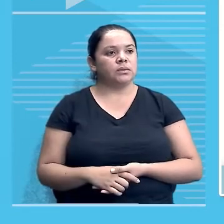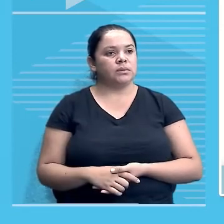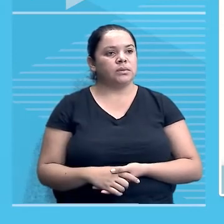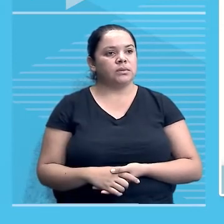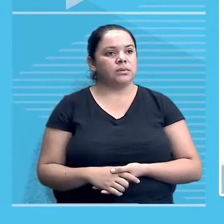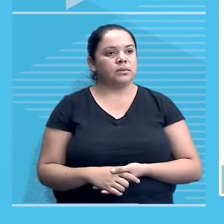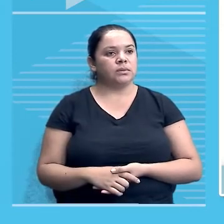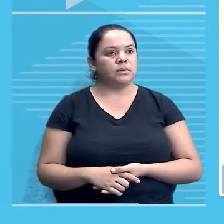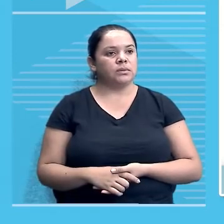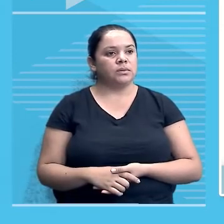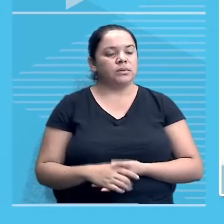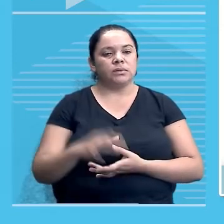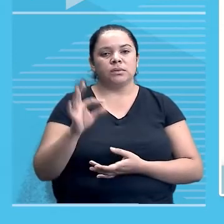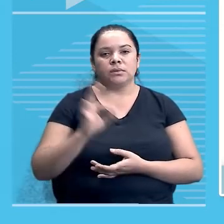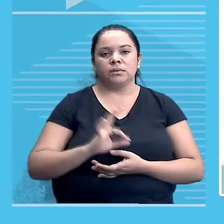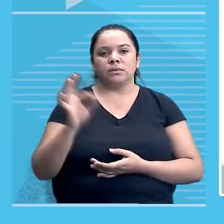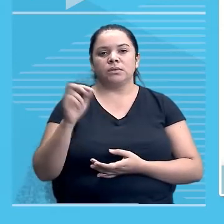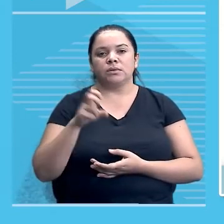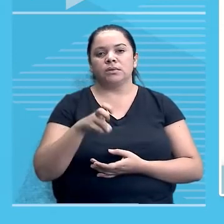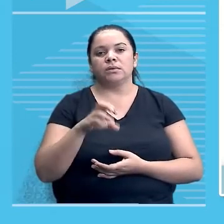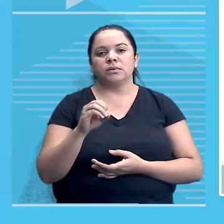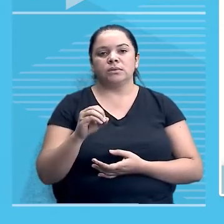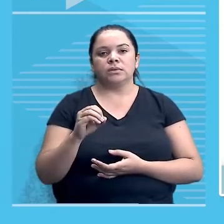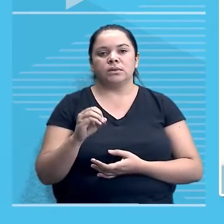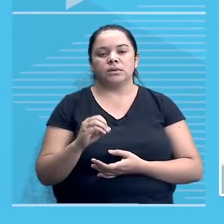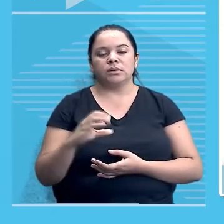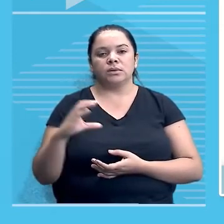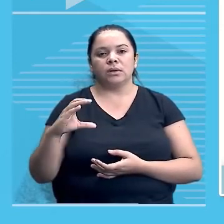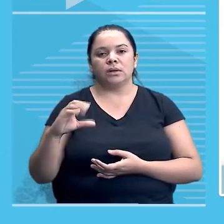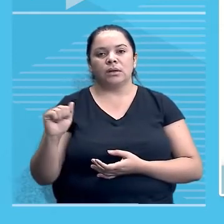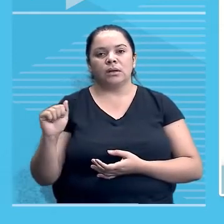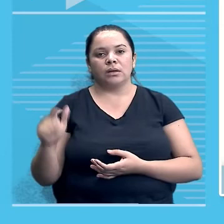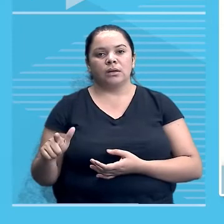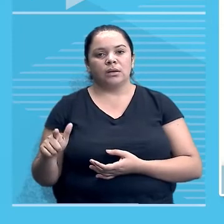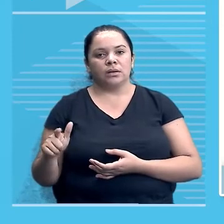numa taxa de 50 calorias por minuto.